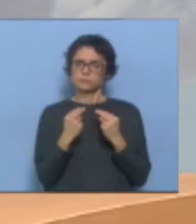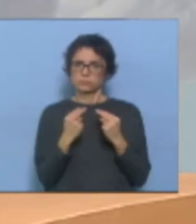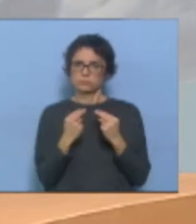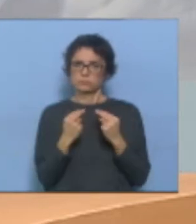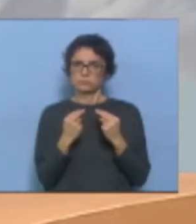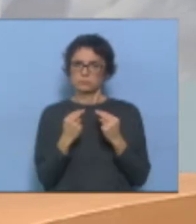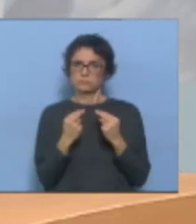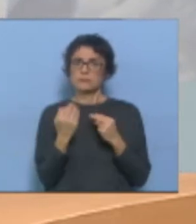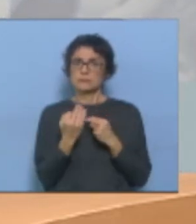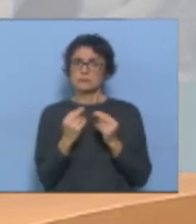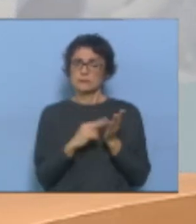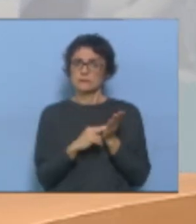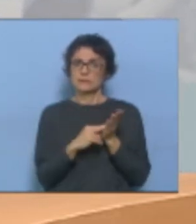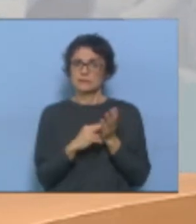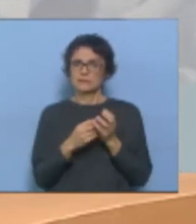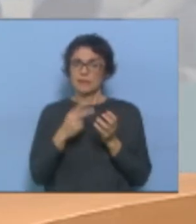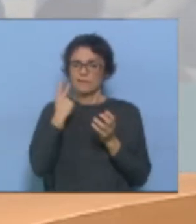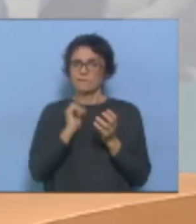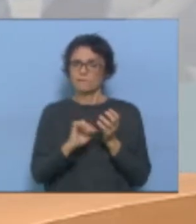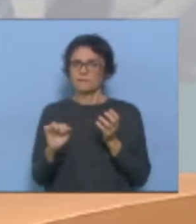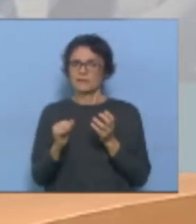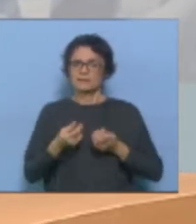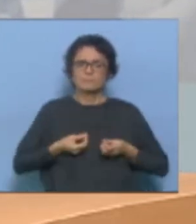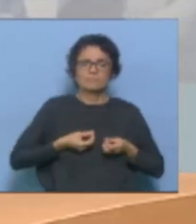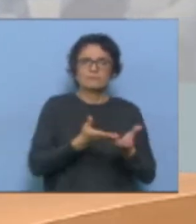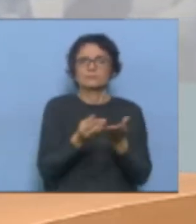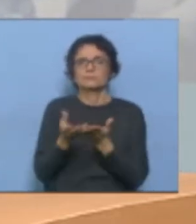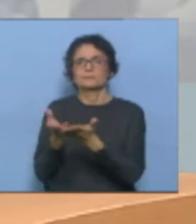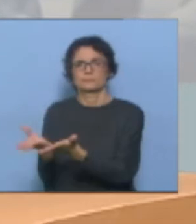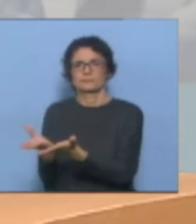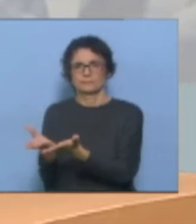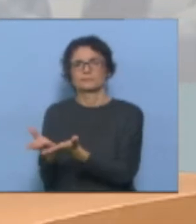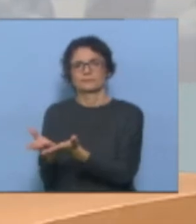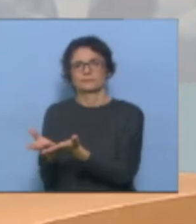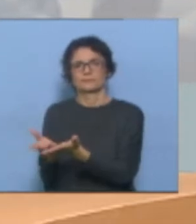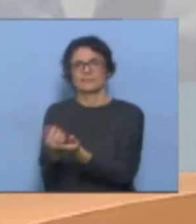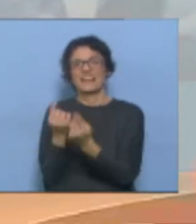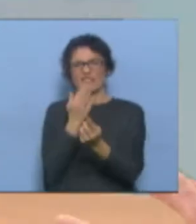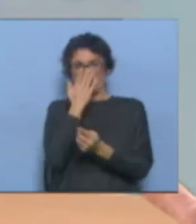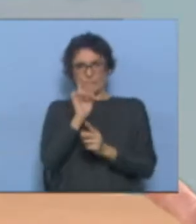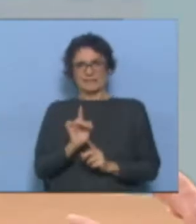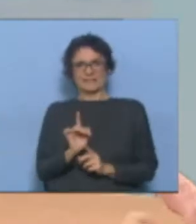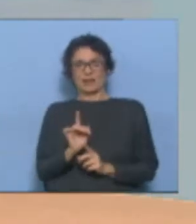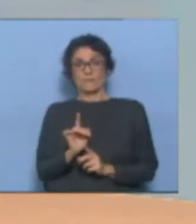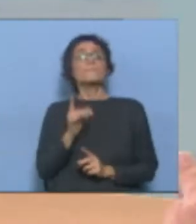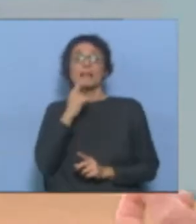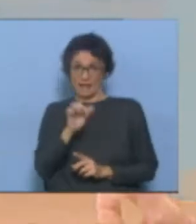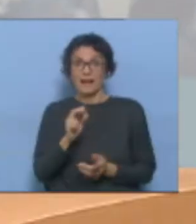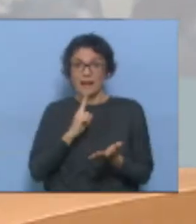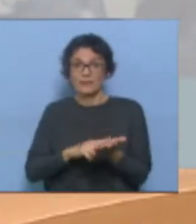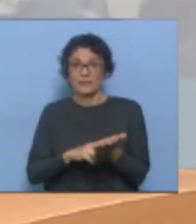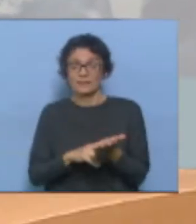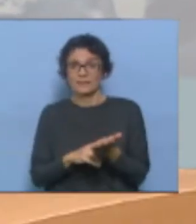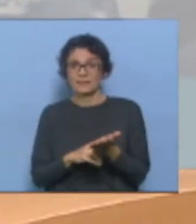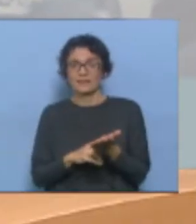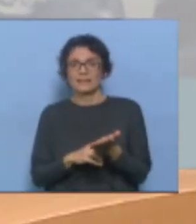vida. E é uma forma muito fecunda no seio da Igreja. Mesmo que pareça que não o é. Exatamente. Embora eles não